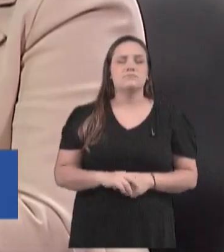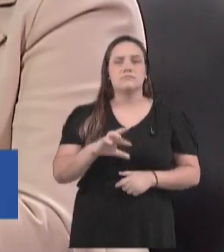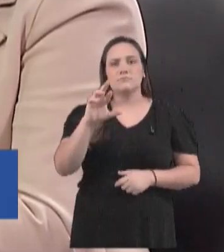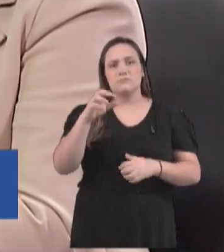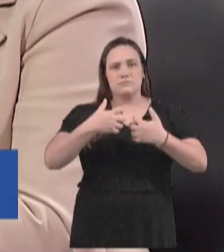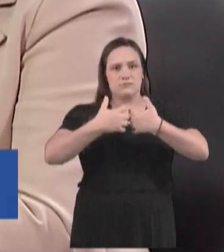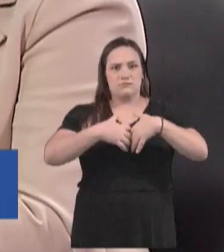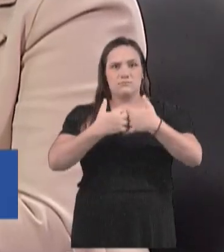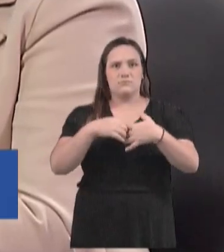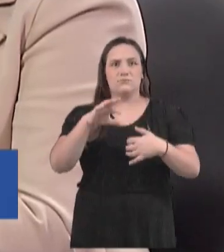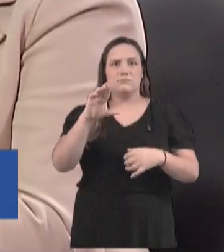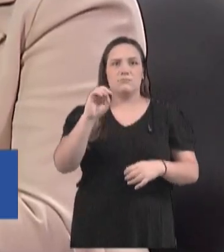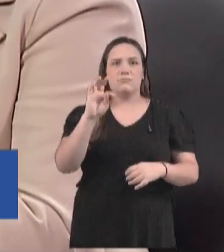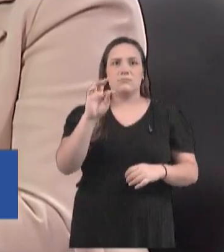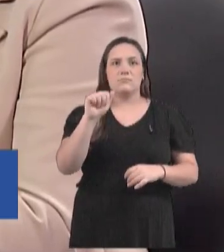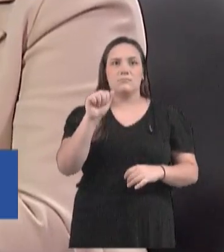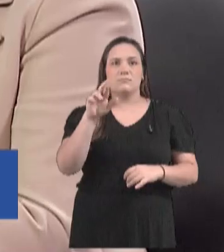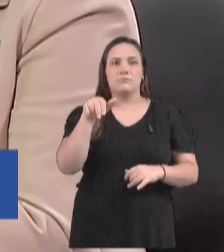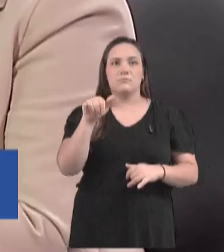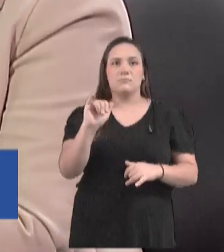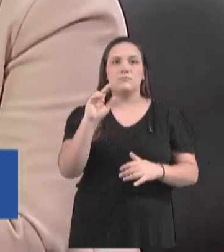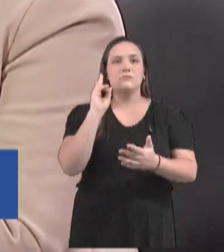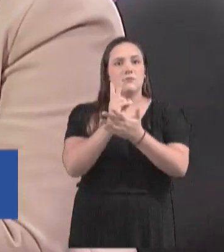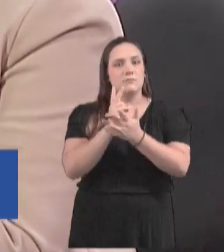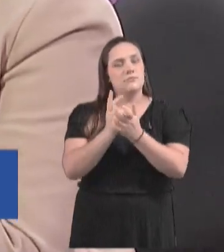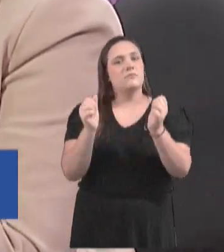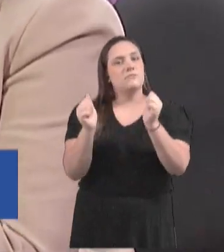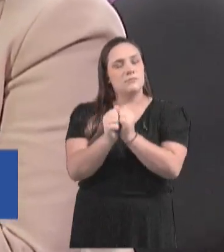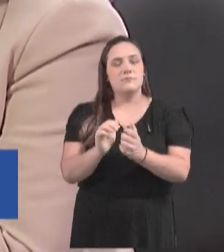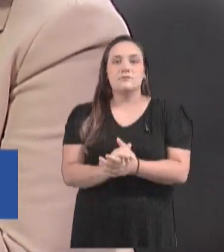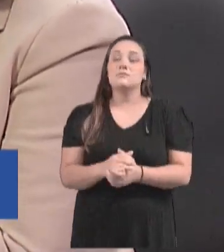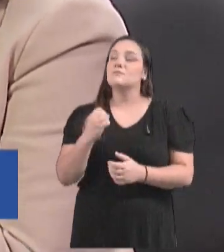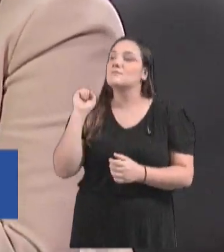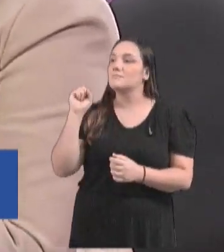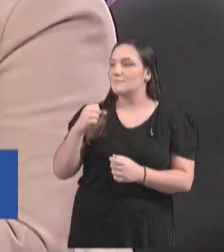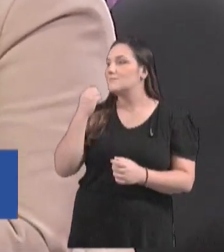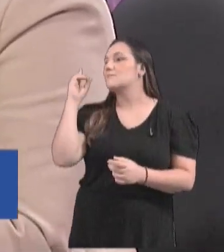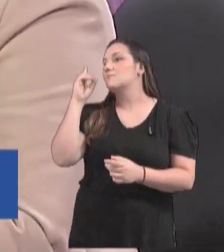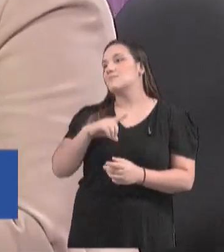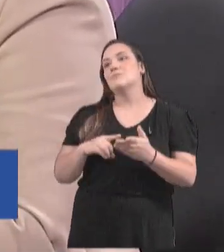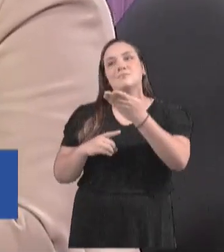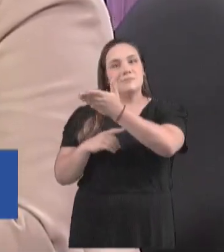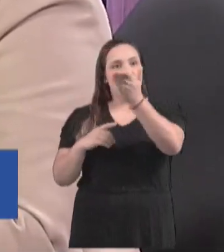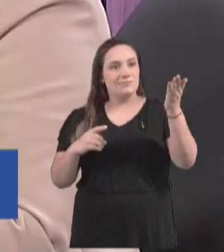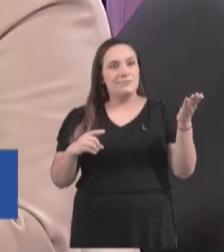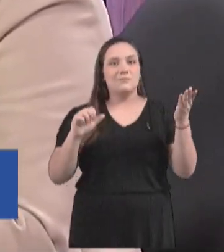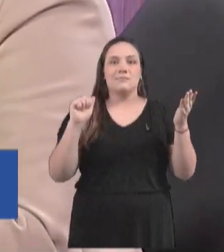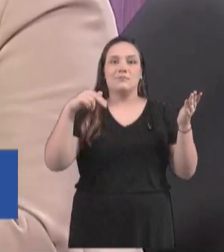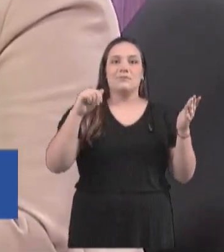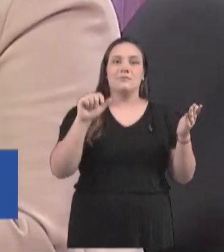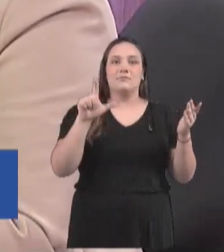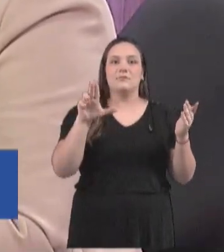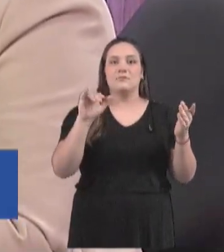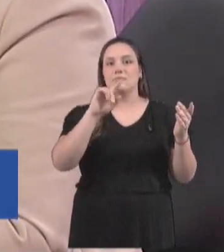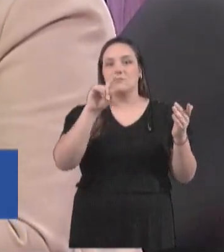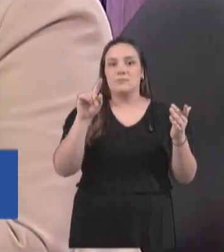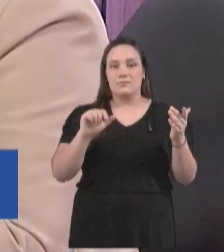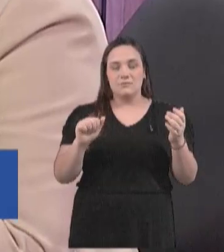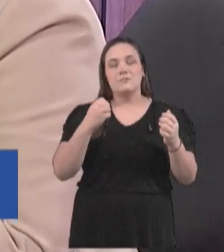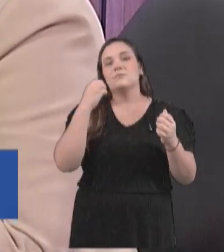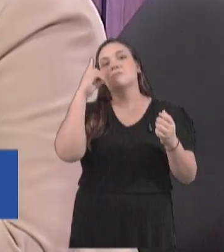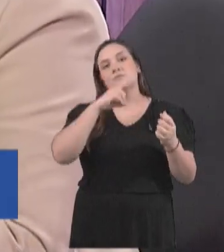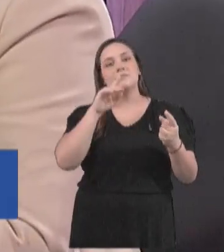sempre parceiro nessa discussão, né? Sim. Bom dia. Bom dia, Ana Luísa. Bom dia, Tiago. Bom